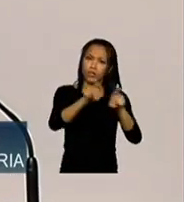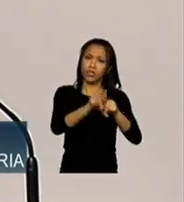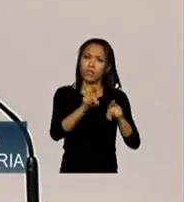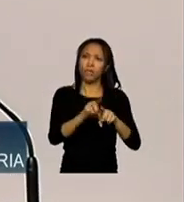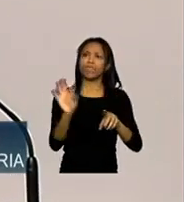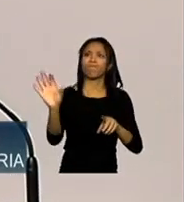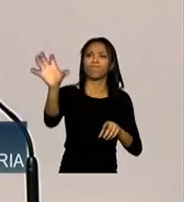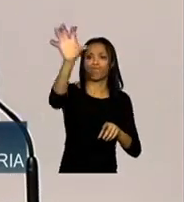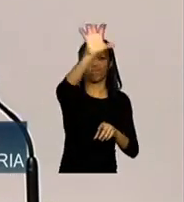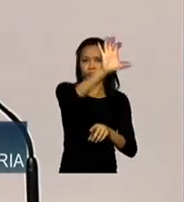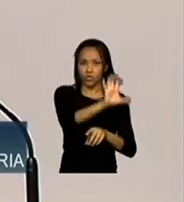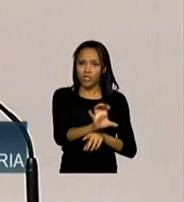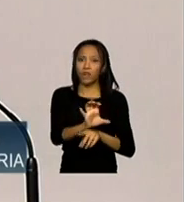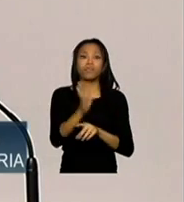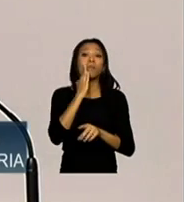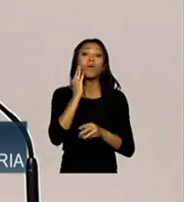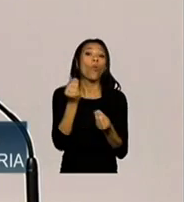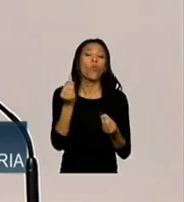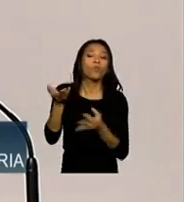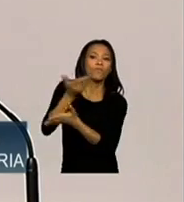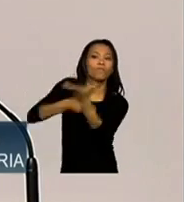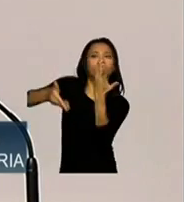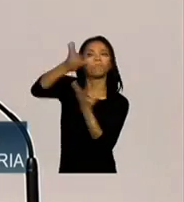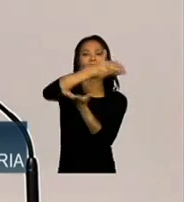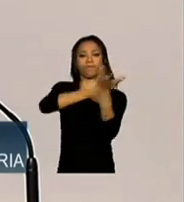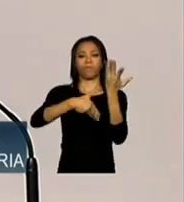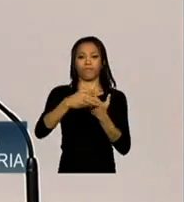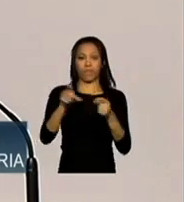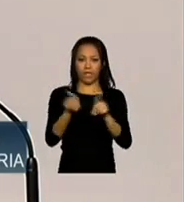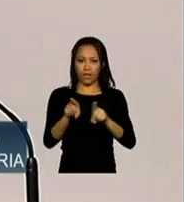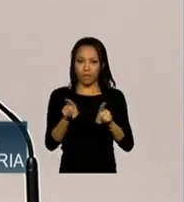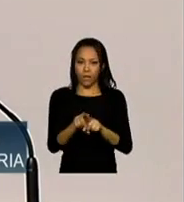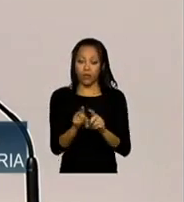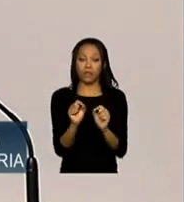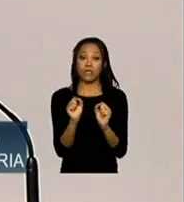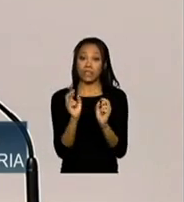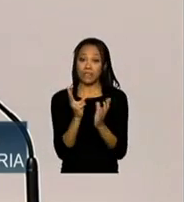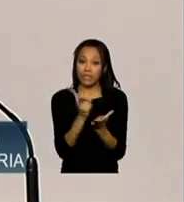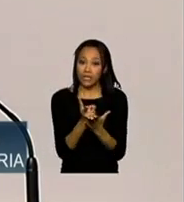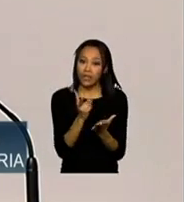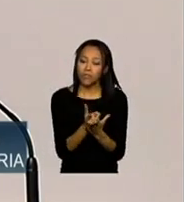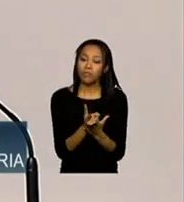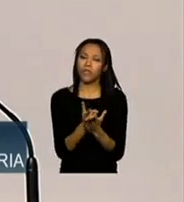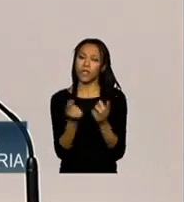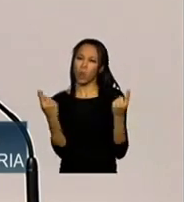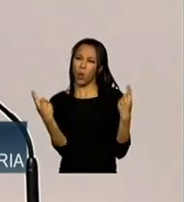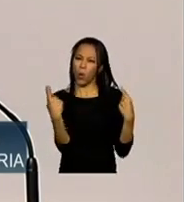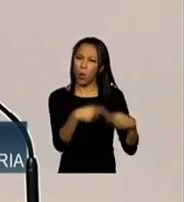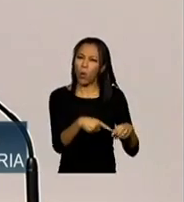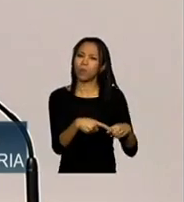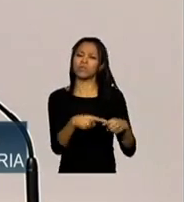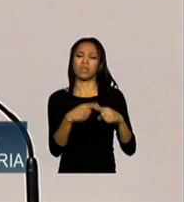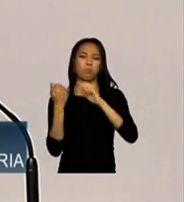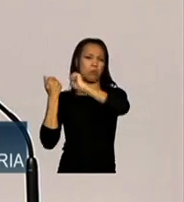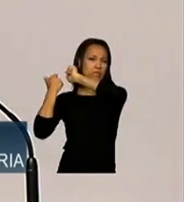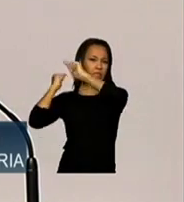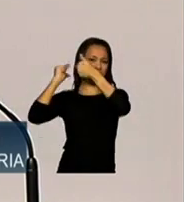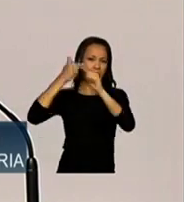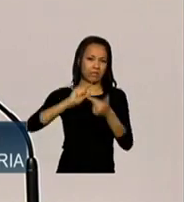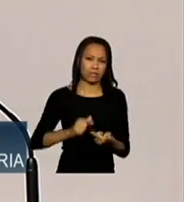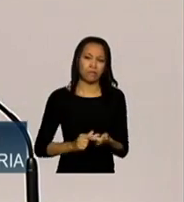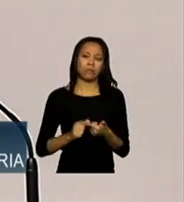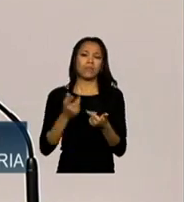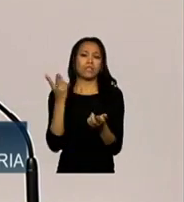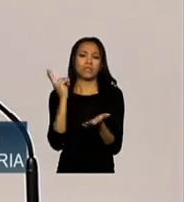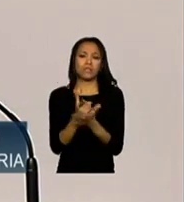E também vai requerer um combate à tradição, infelizmente,